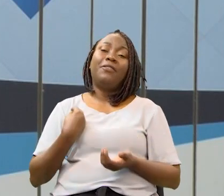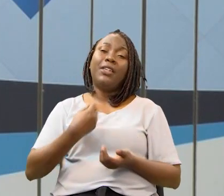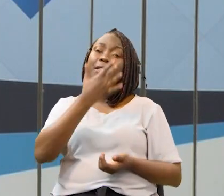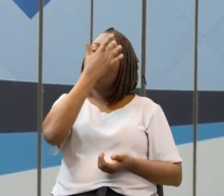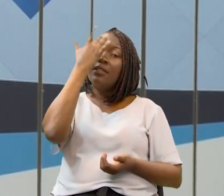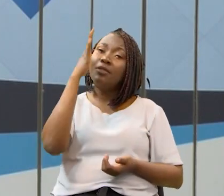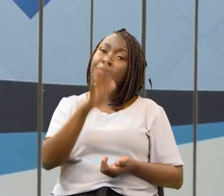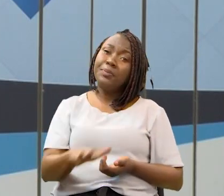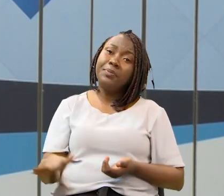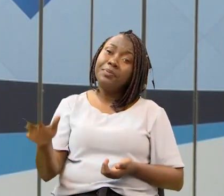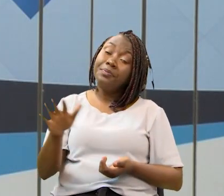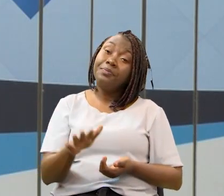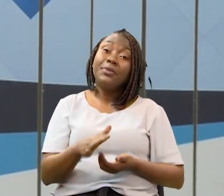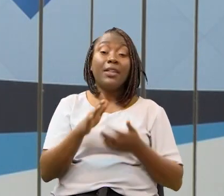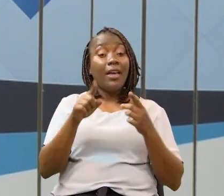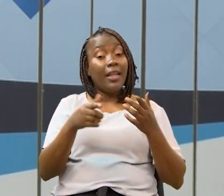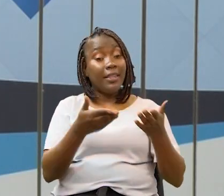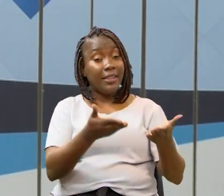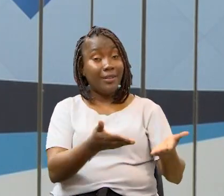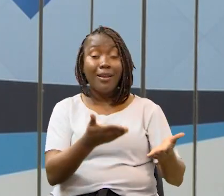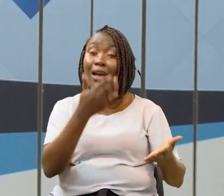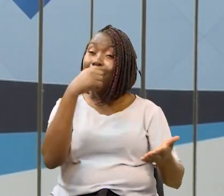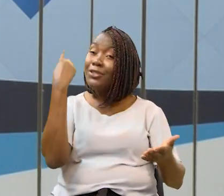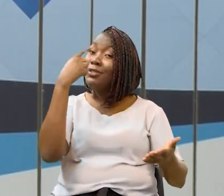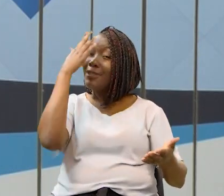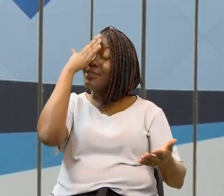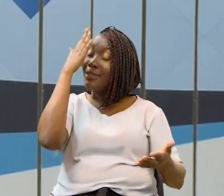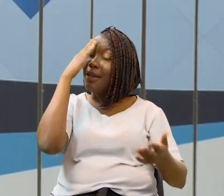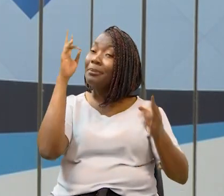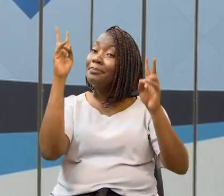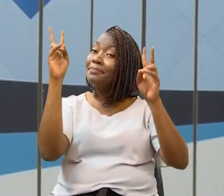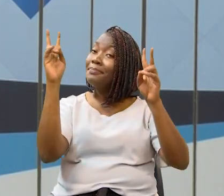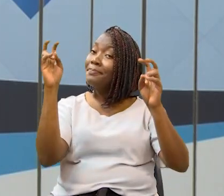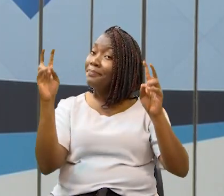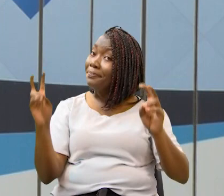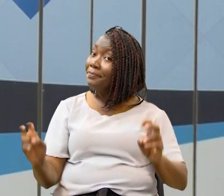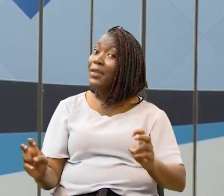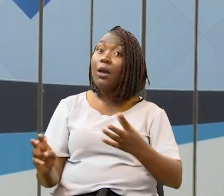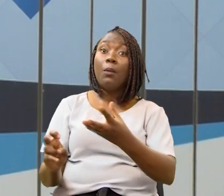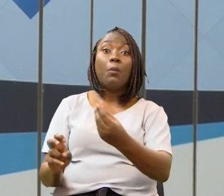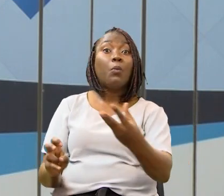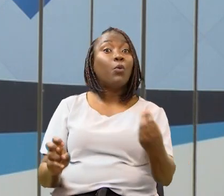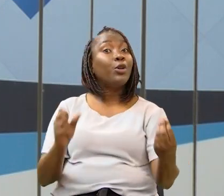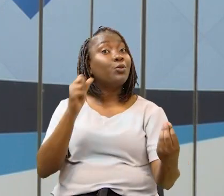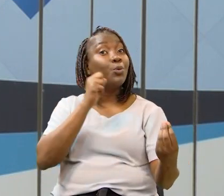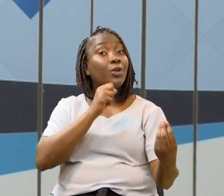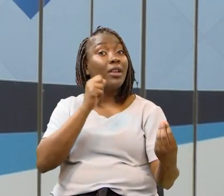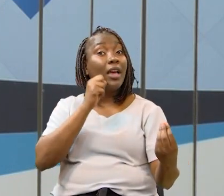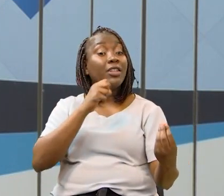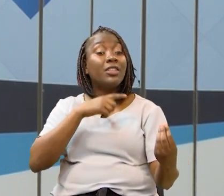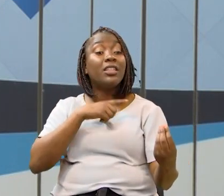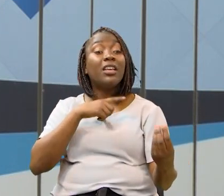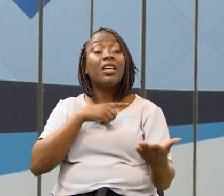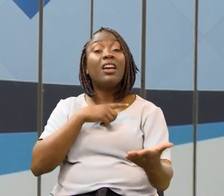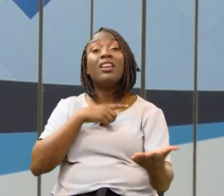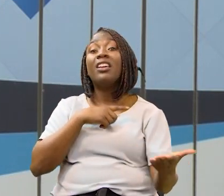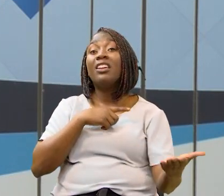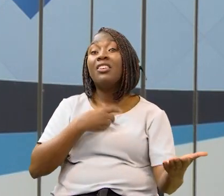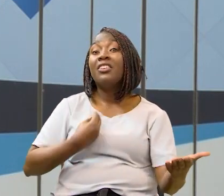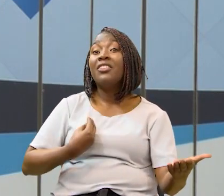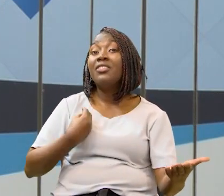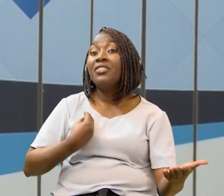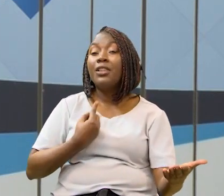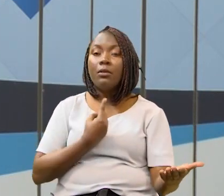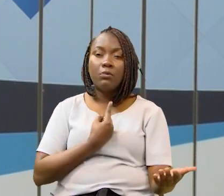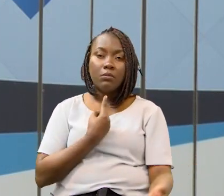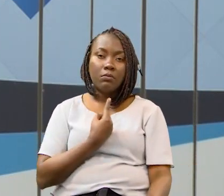vida de pessoas. Né? E ali, por exemplo, a gente sabe das questões, né, de muitas mulheres terem aí sua